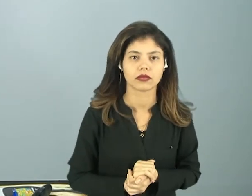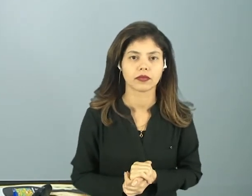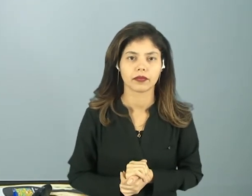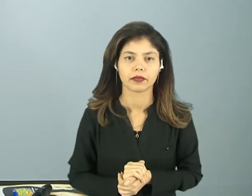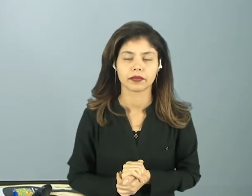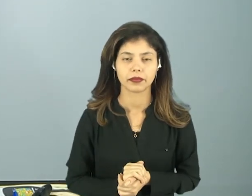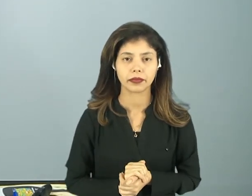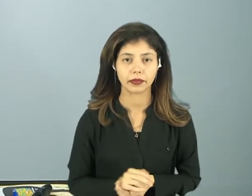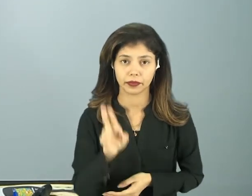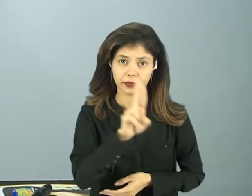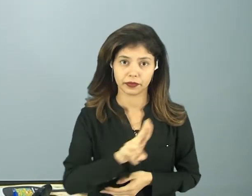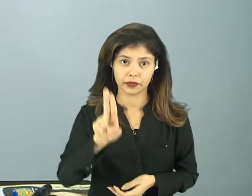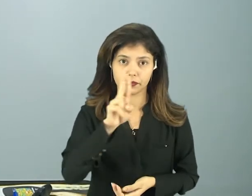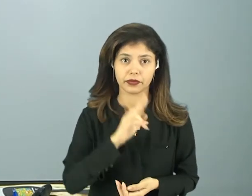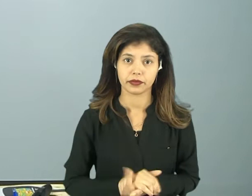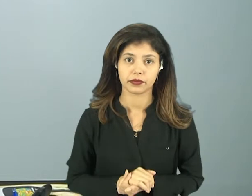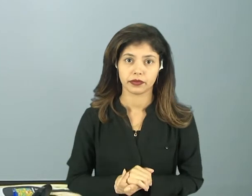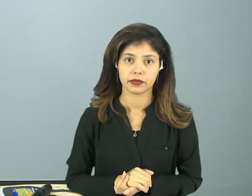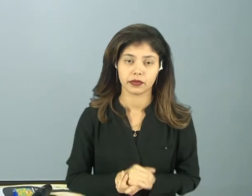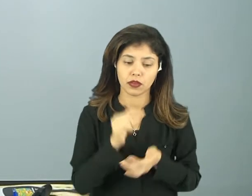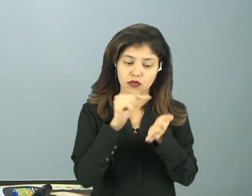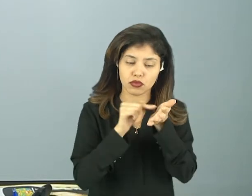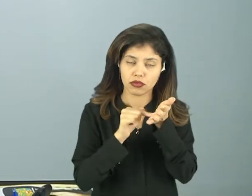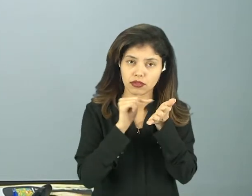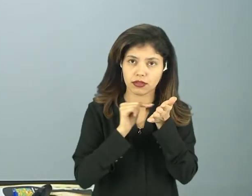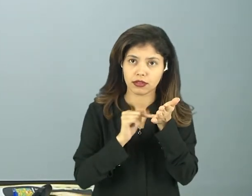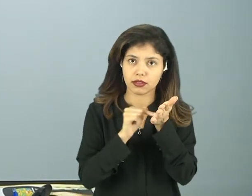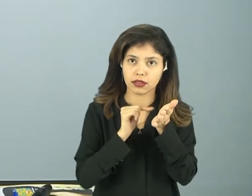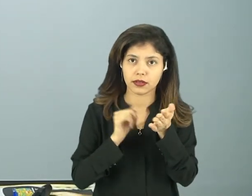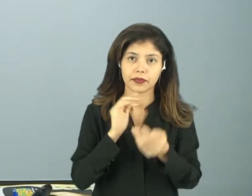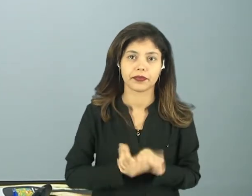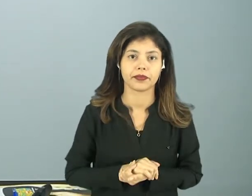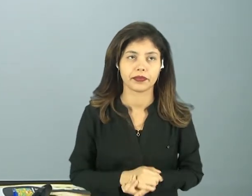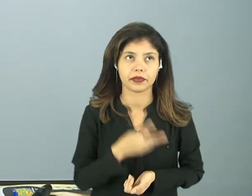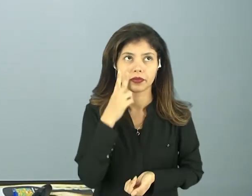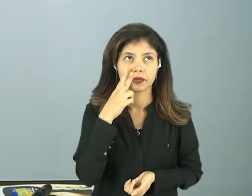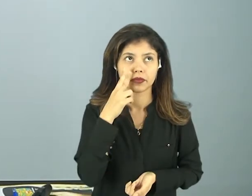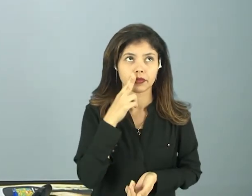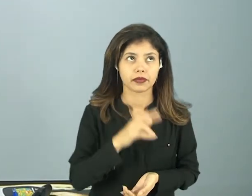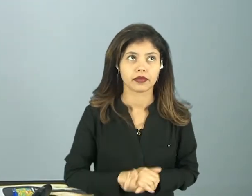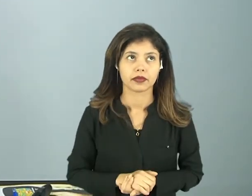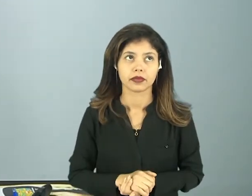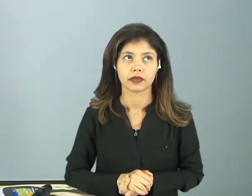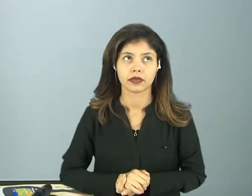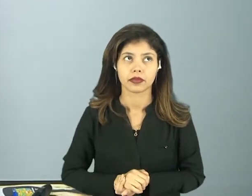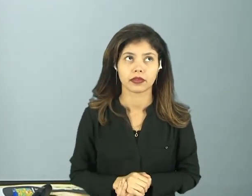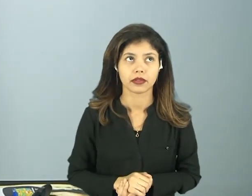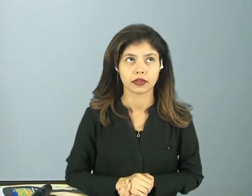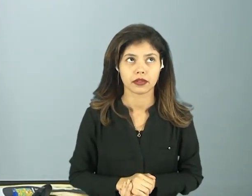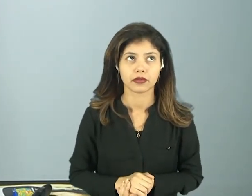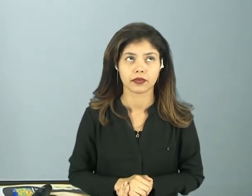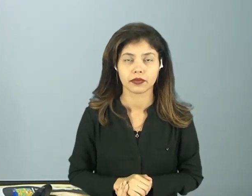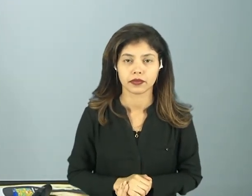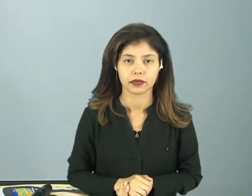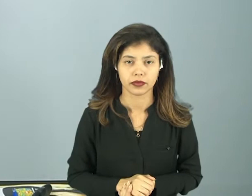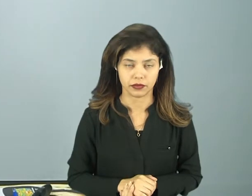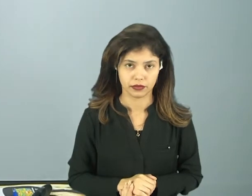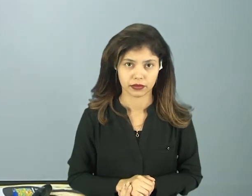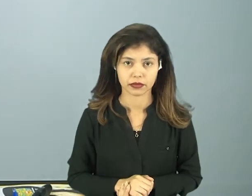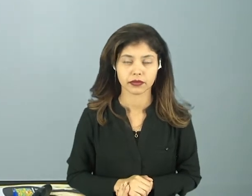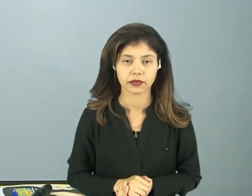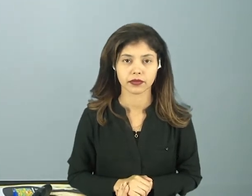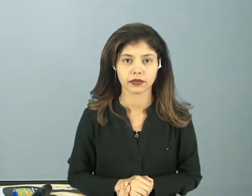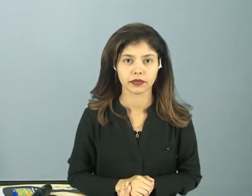mercúrio, e ela utilizou o digital. Vamos lá para o digital. Digital é a